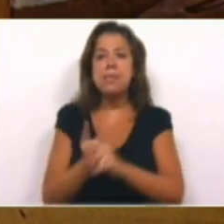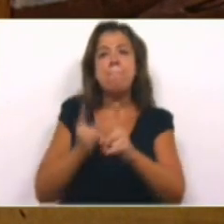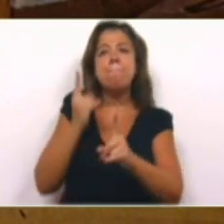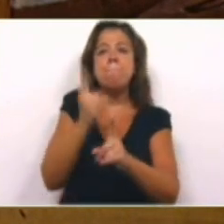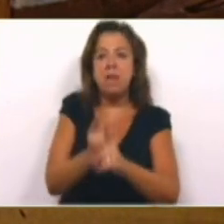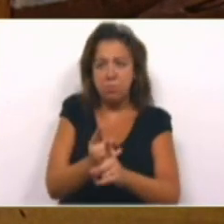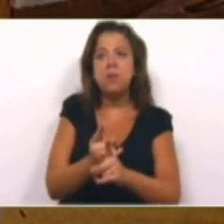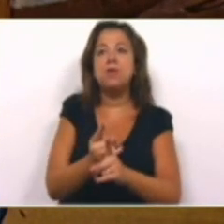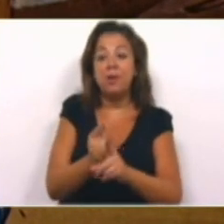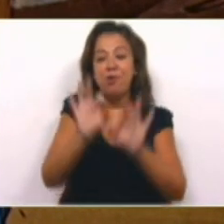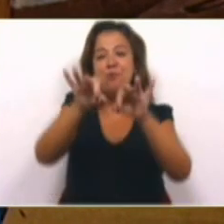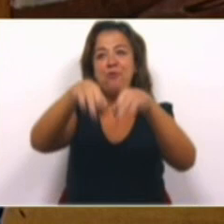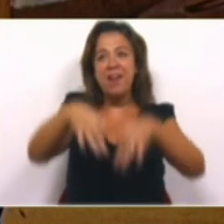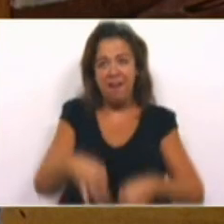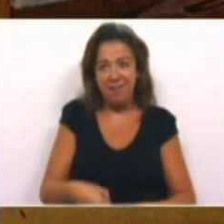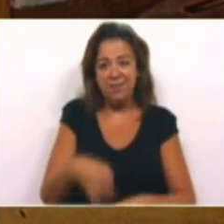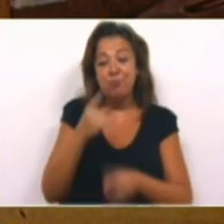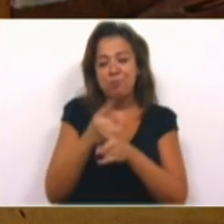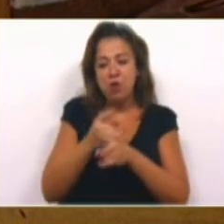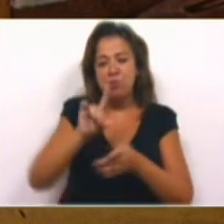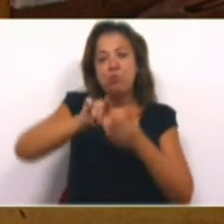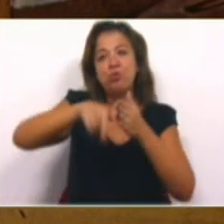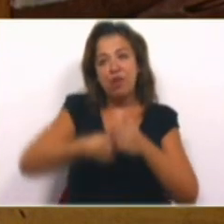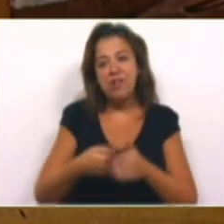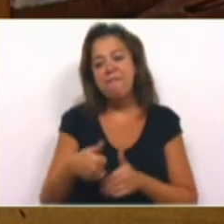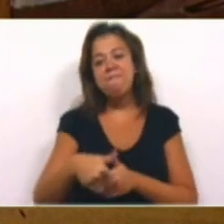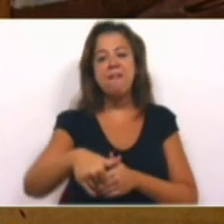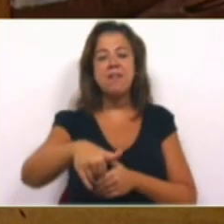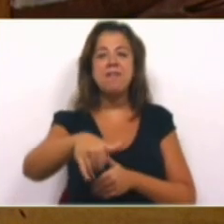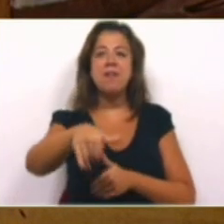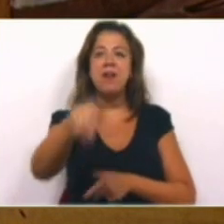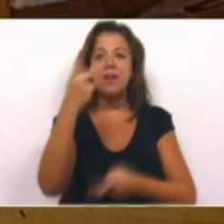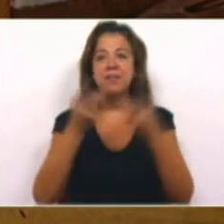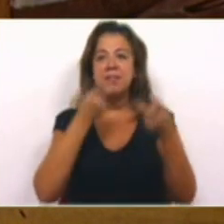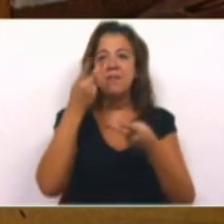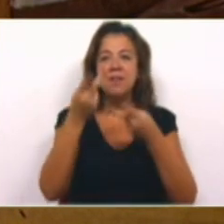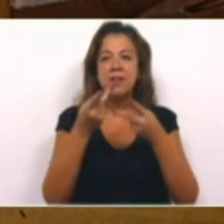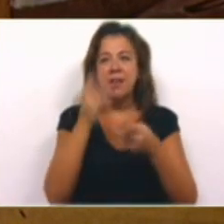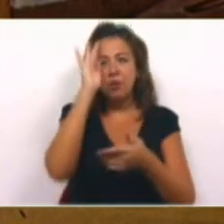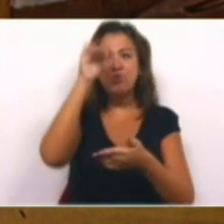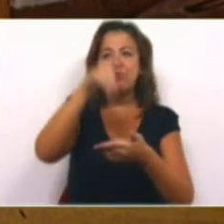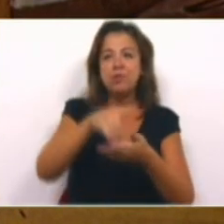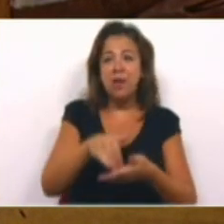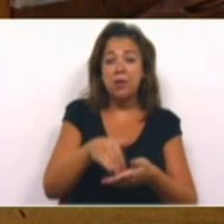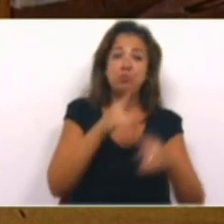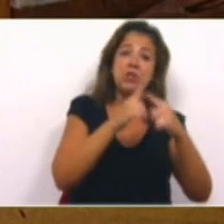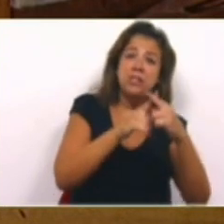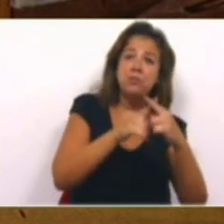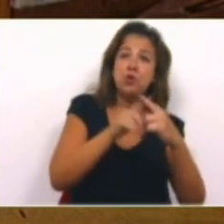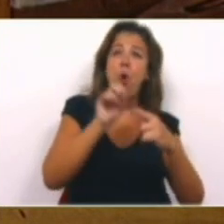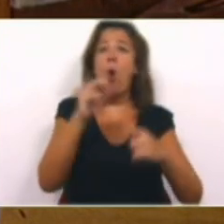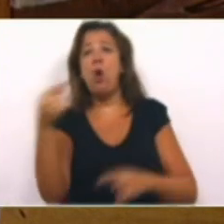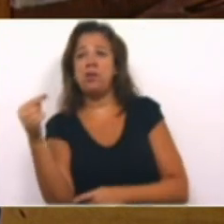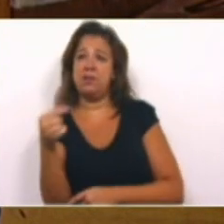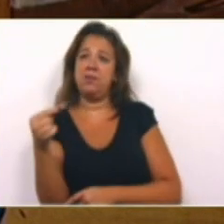também que, no final desses mesmos projetos, vai avaliar os resultados, sejam eles positivos,